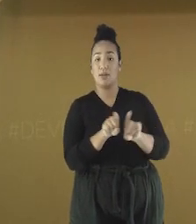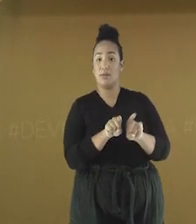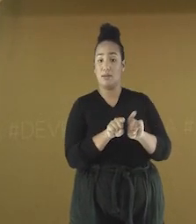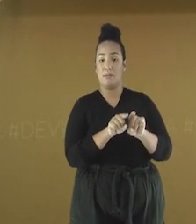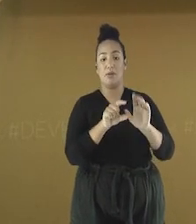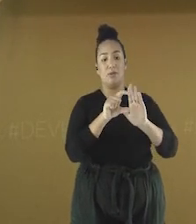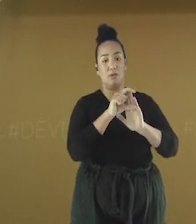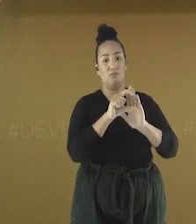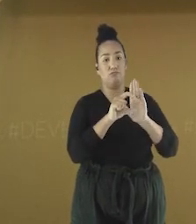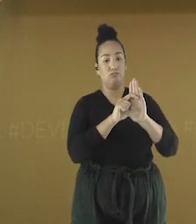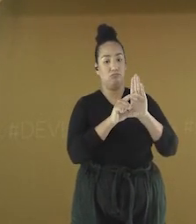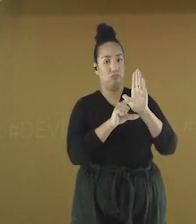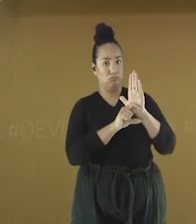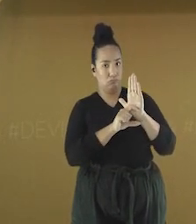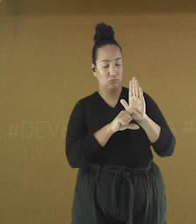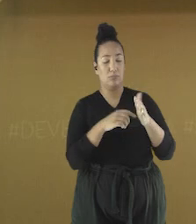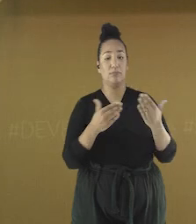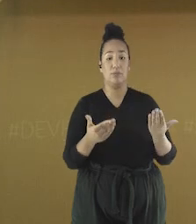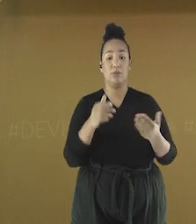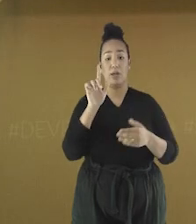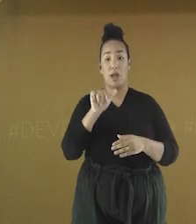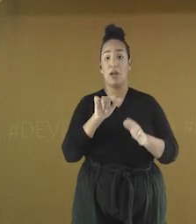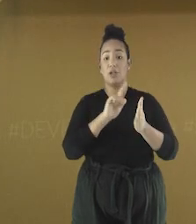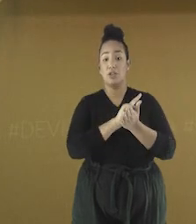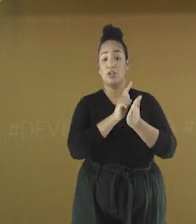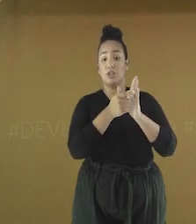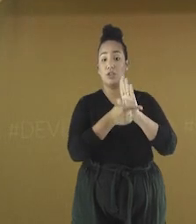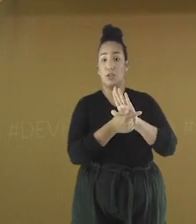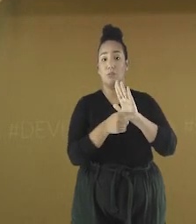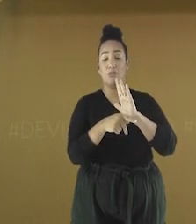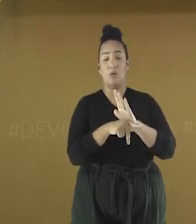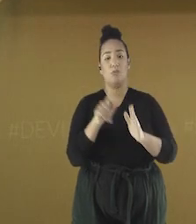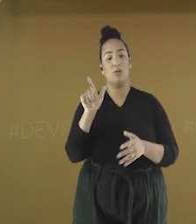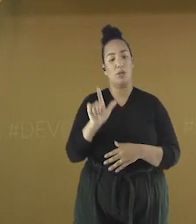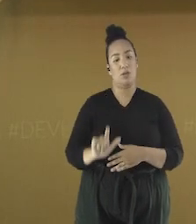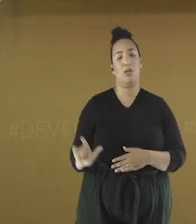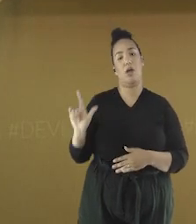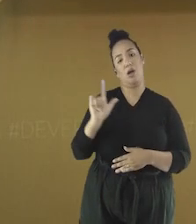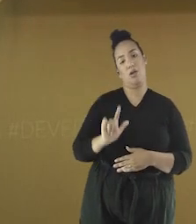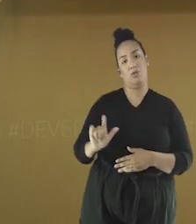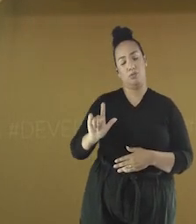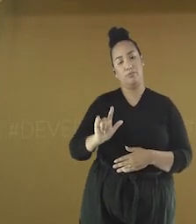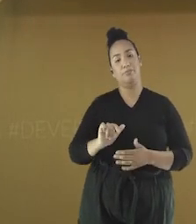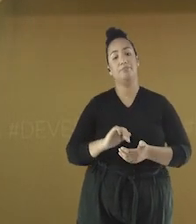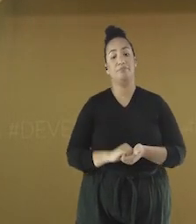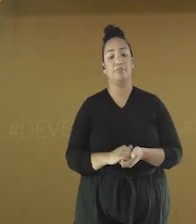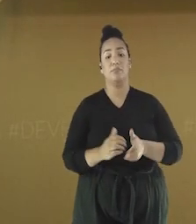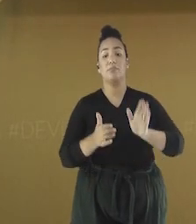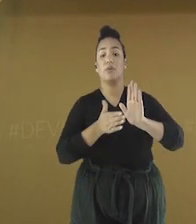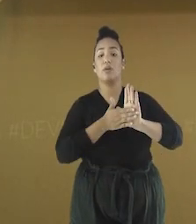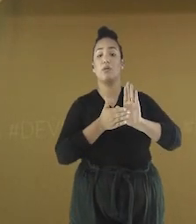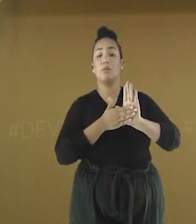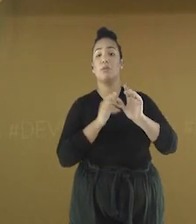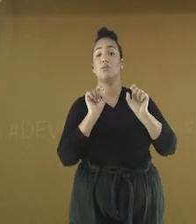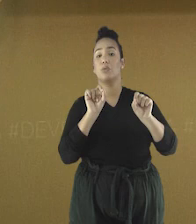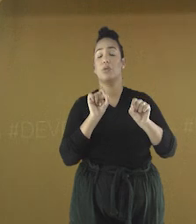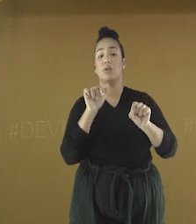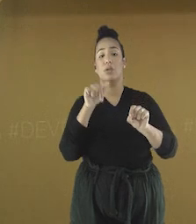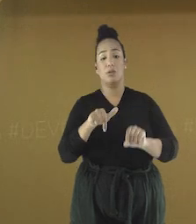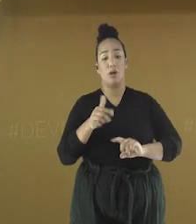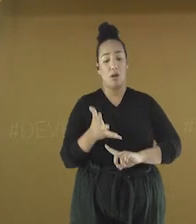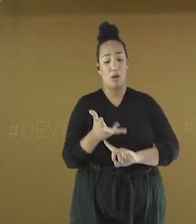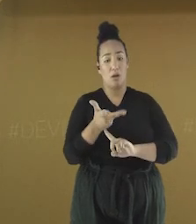distribuídos em estrofes. É um gênero essencialmente literário, ou seja, ele tem a proposta de criar